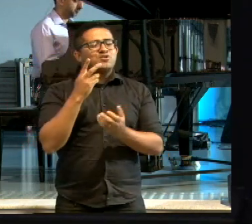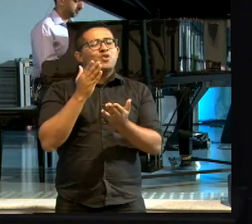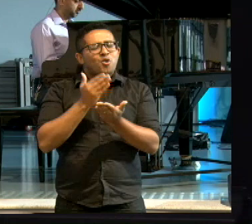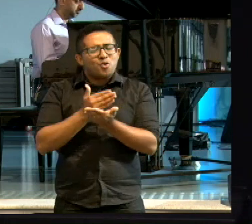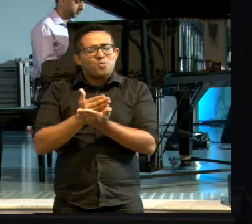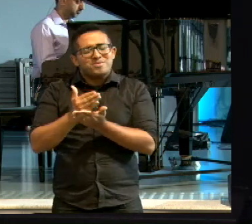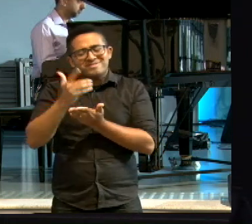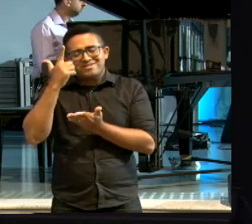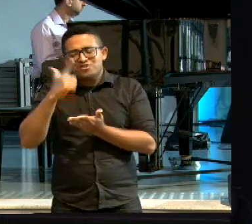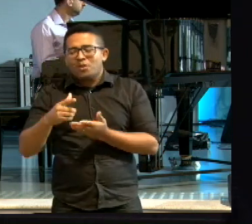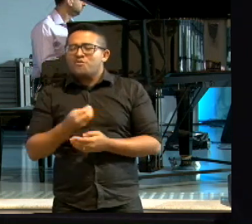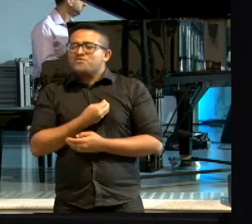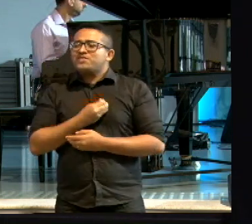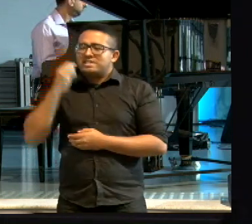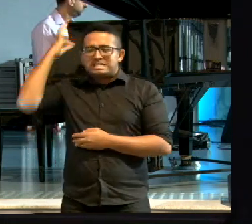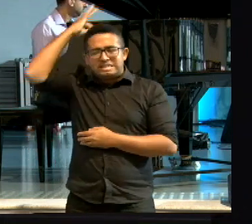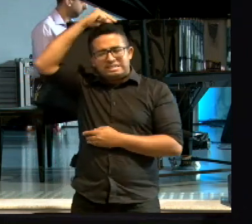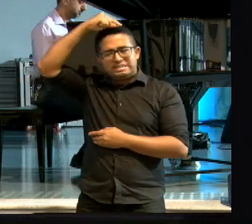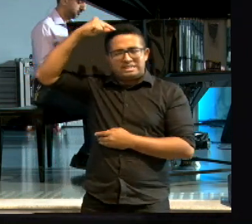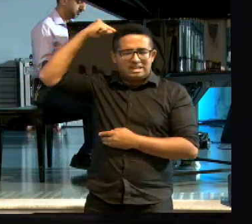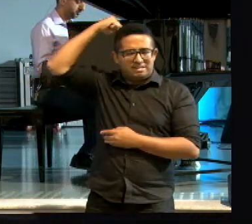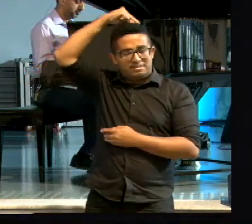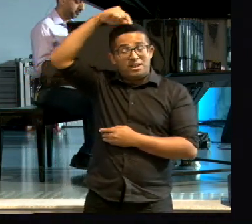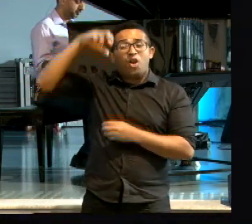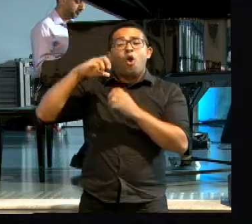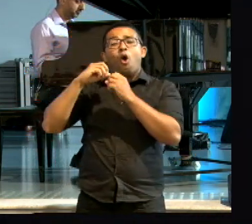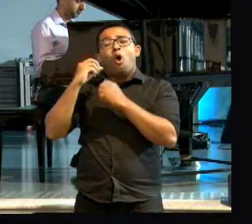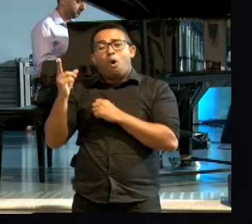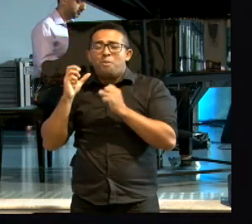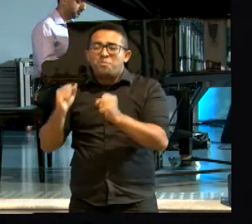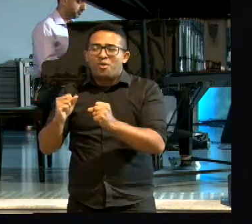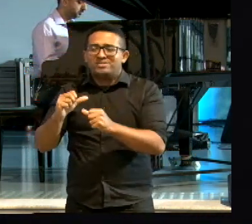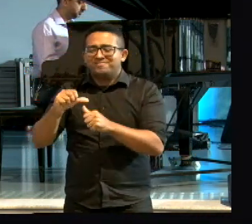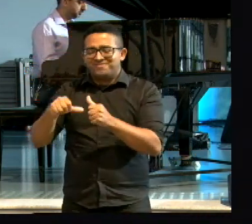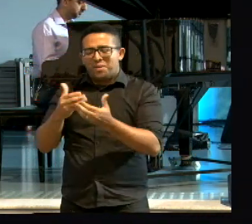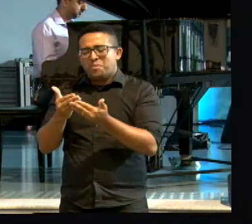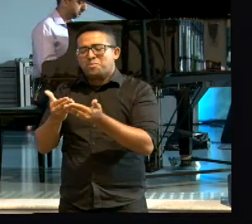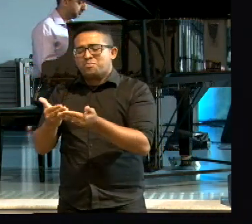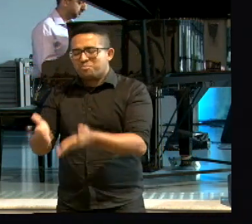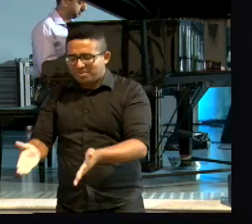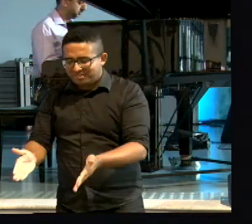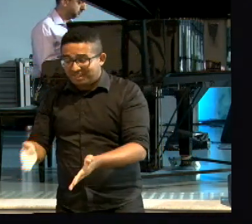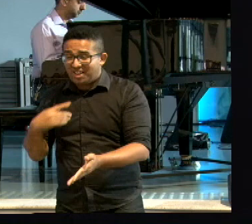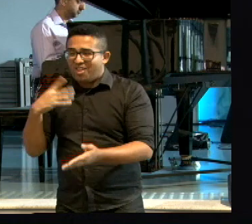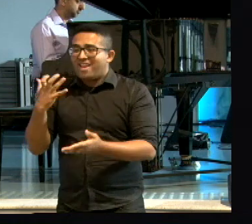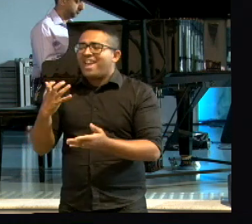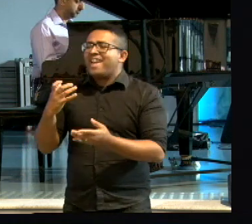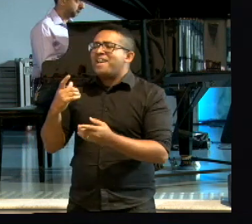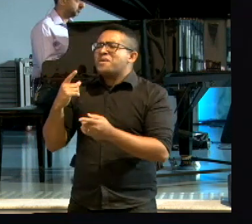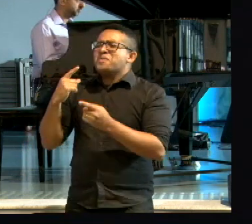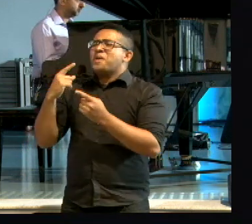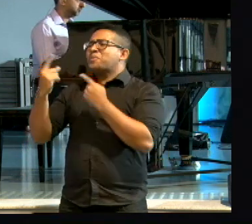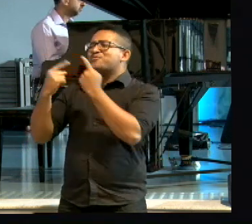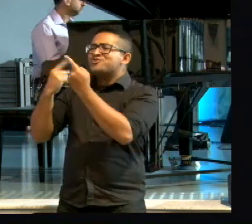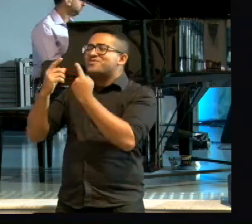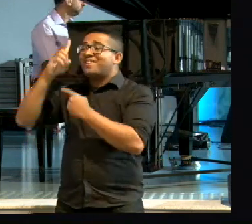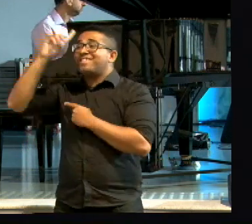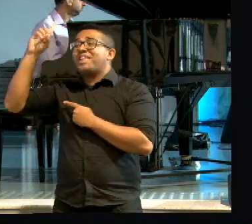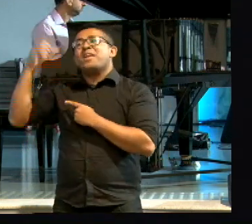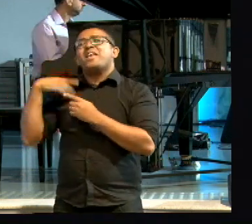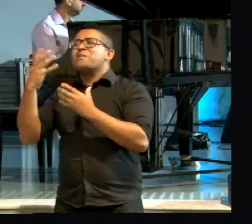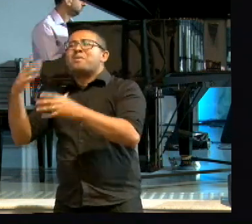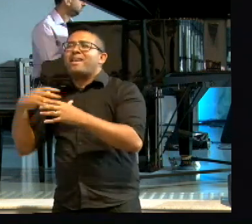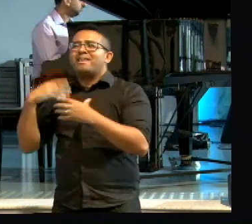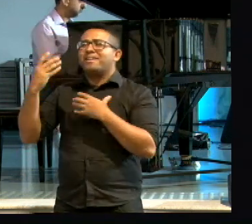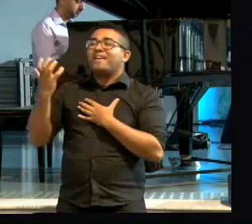ele pode ser lentamente sabotado se nós continuarmos negociando os padrões. Há um grito do